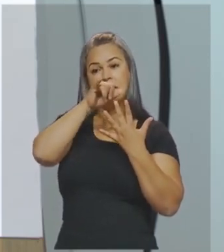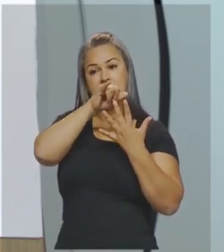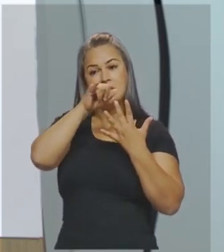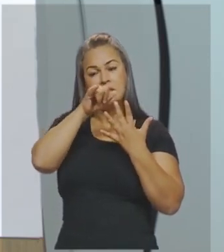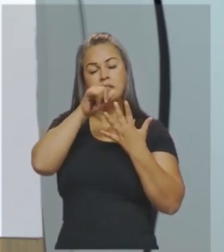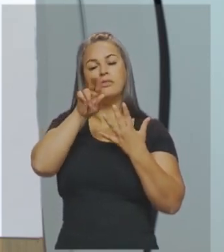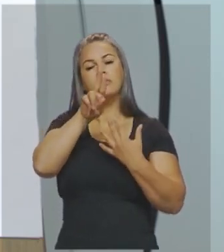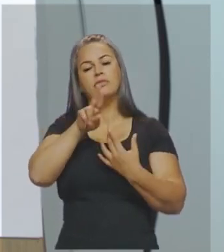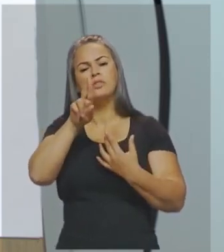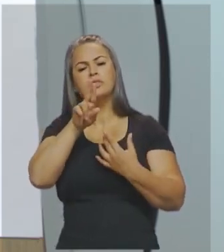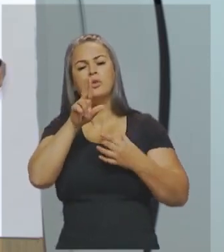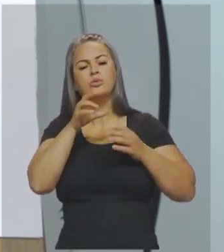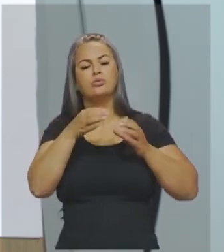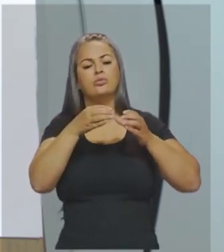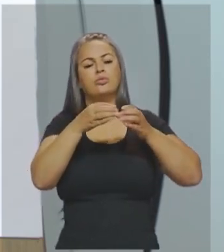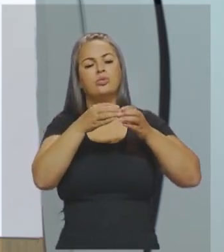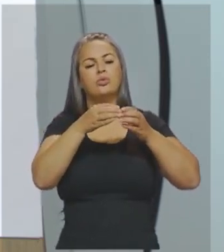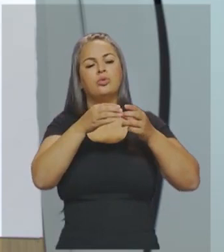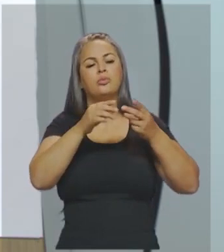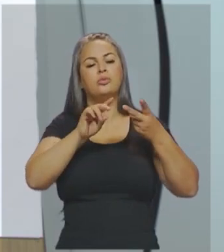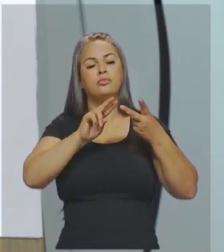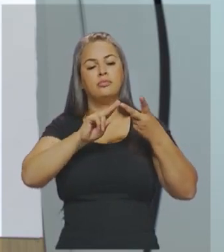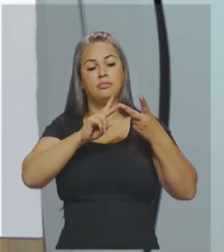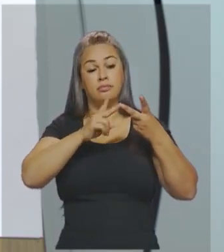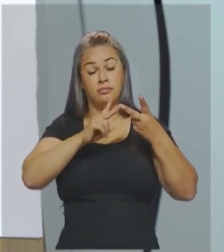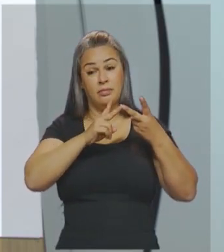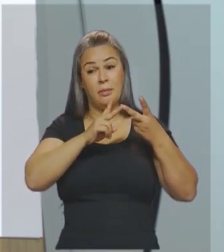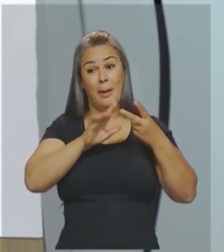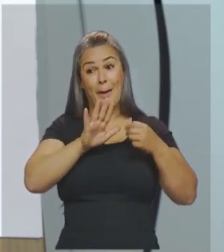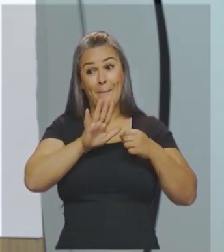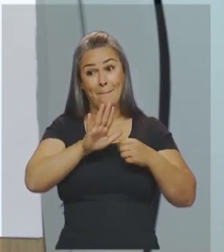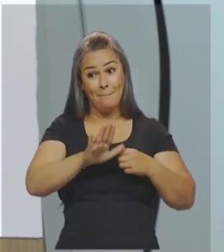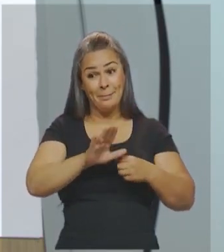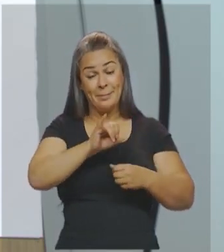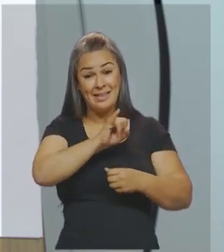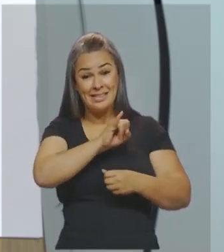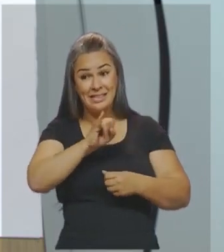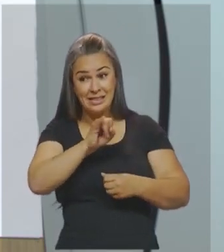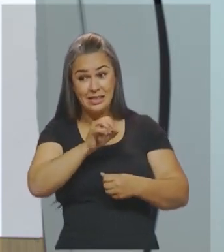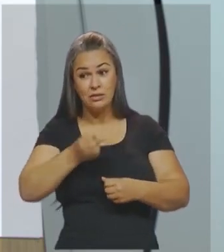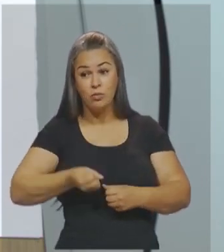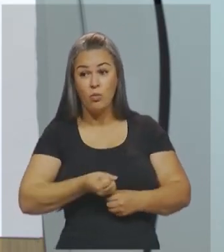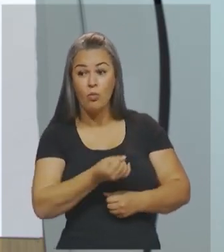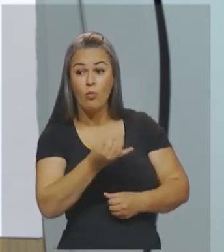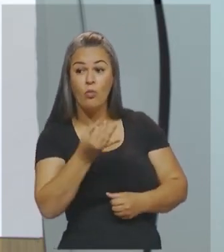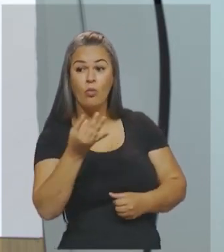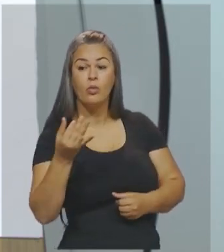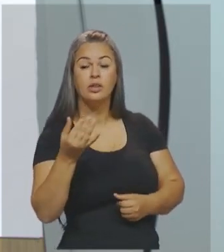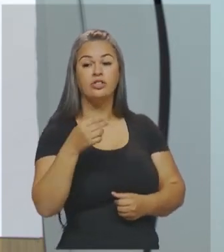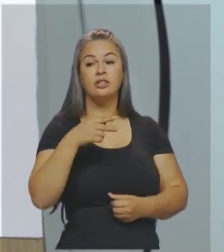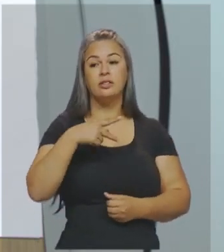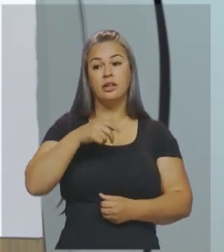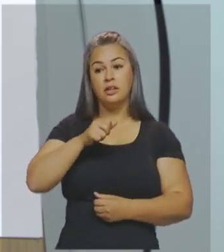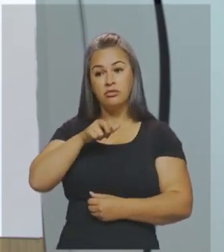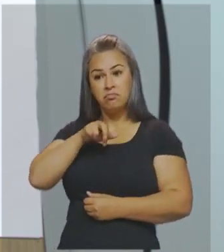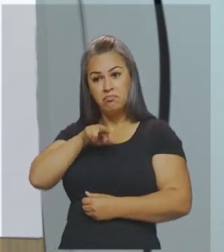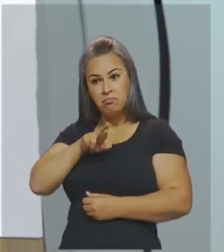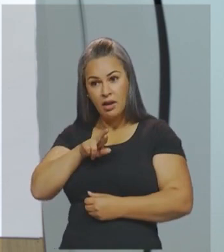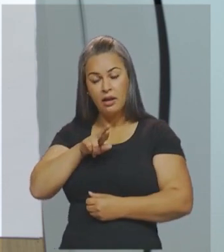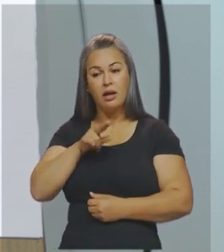ímpar. Já quando é quantidade par, a gente vai encontrar lá fórmulas para achar a